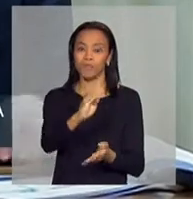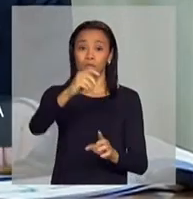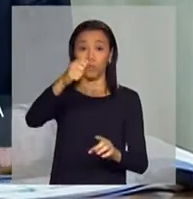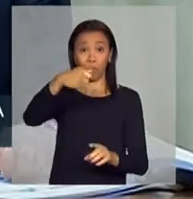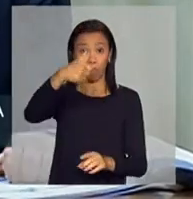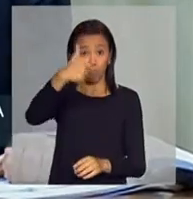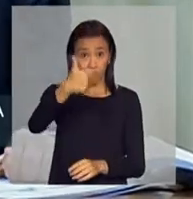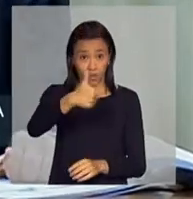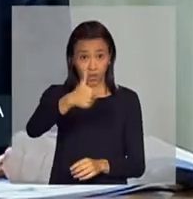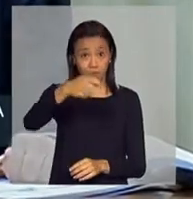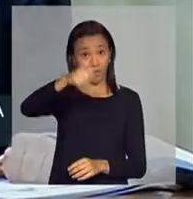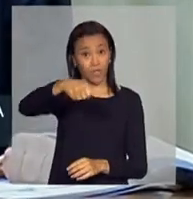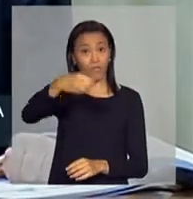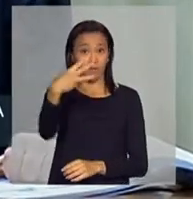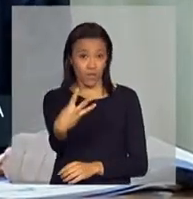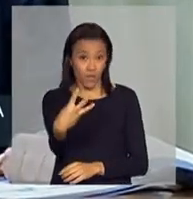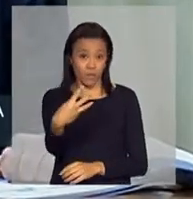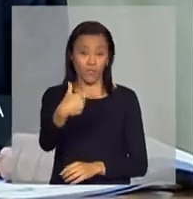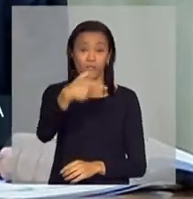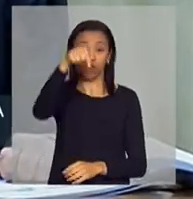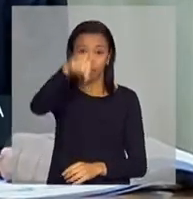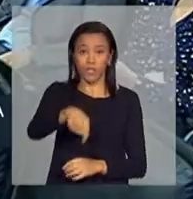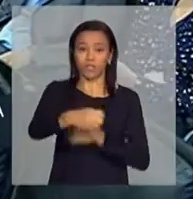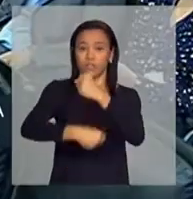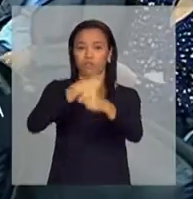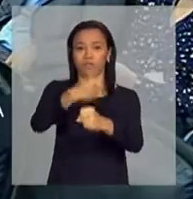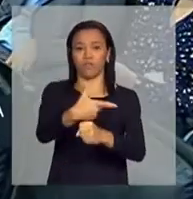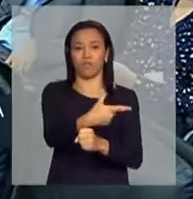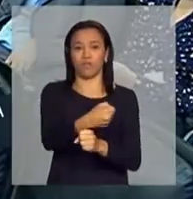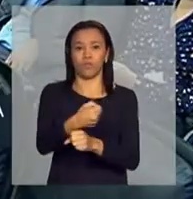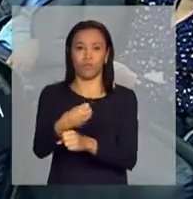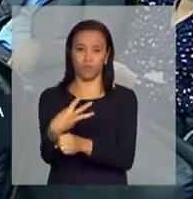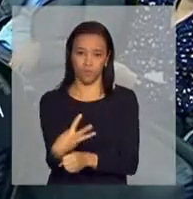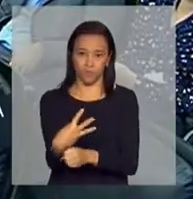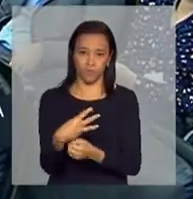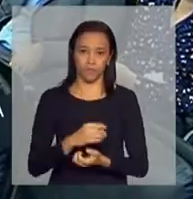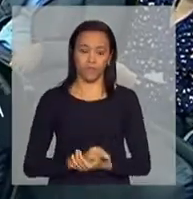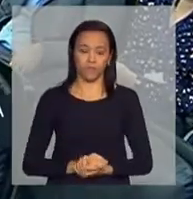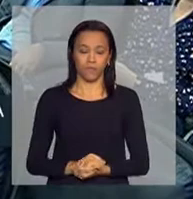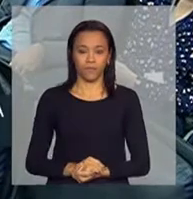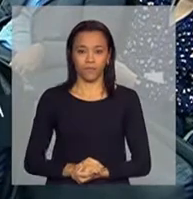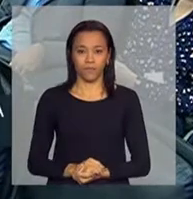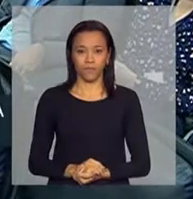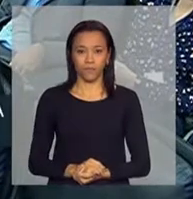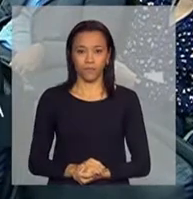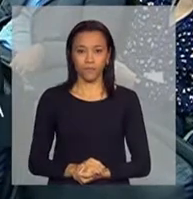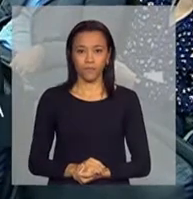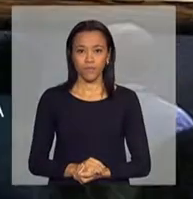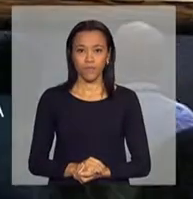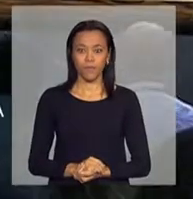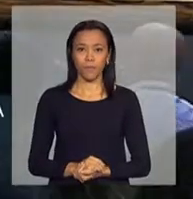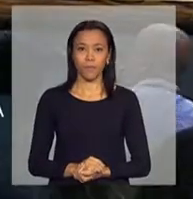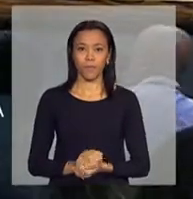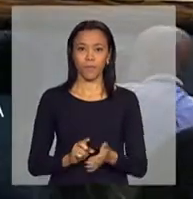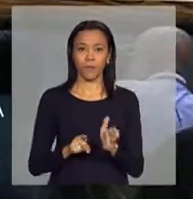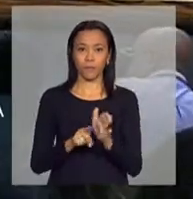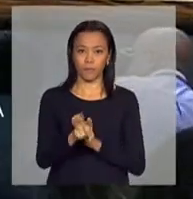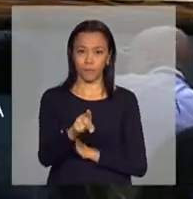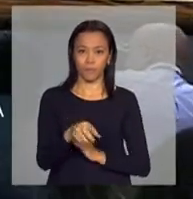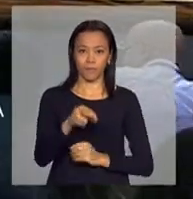primeiro trimestre de 2013 o o início é